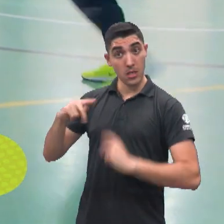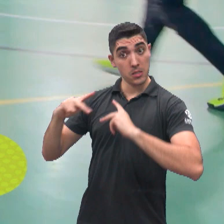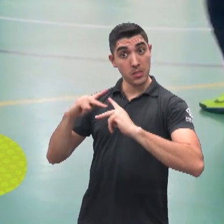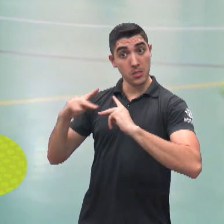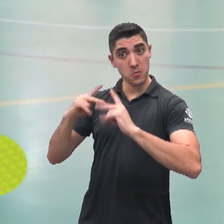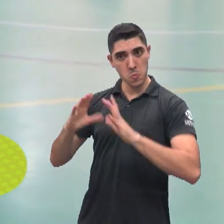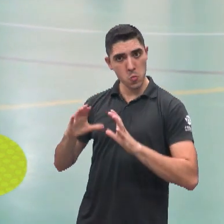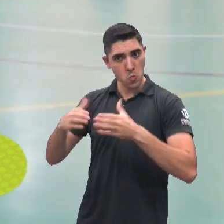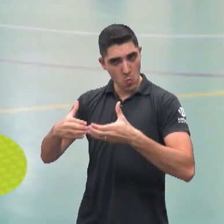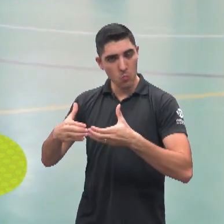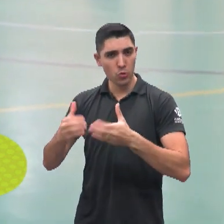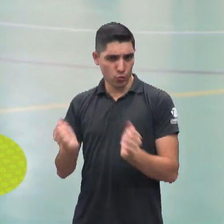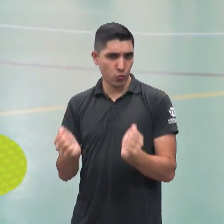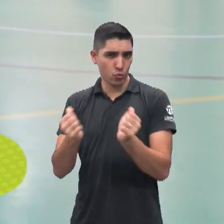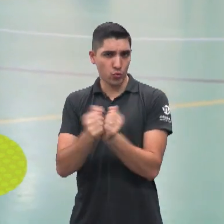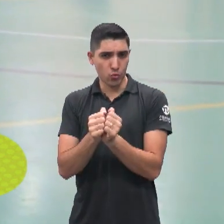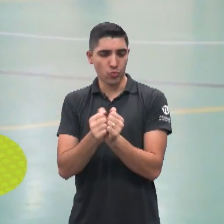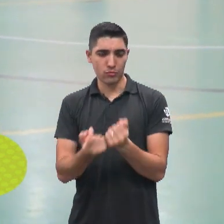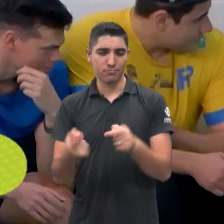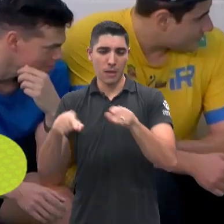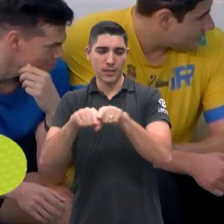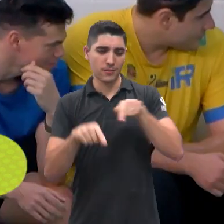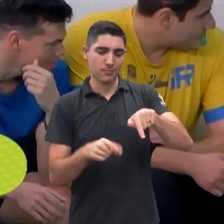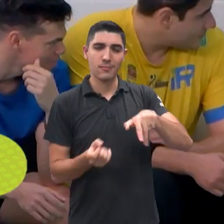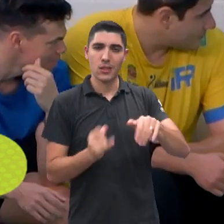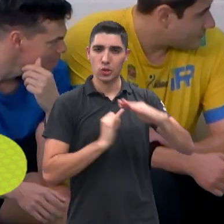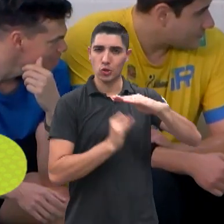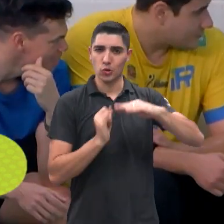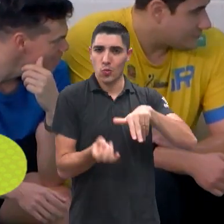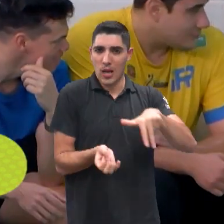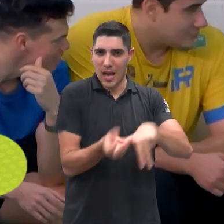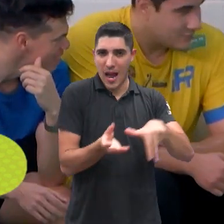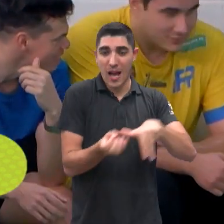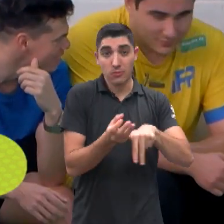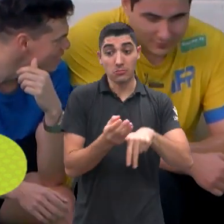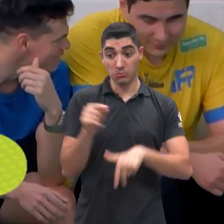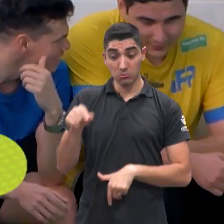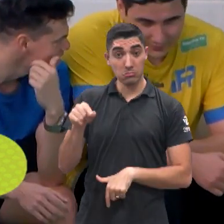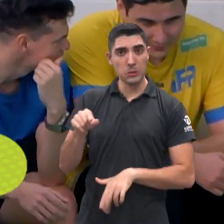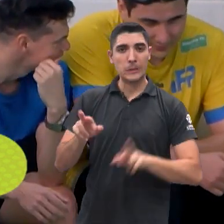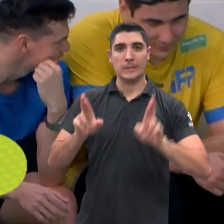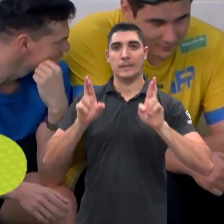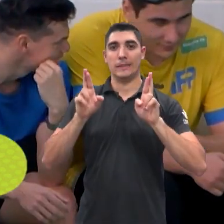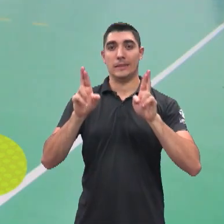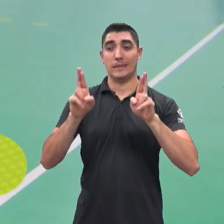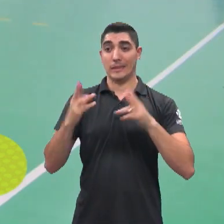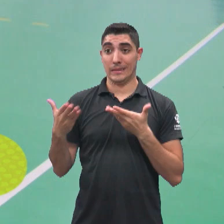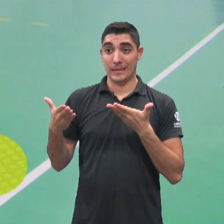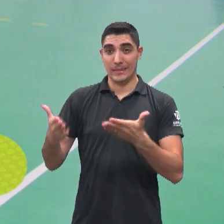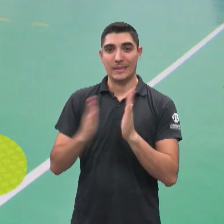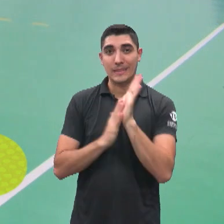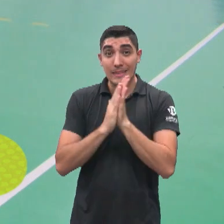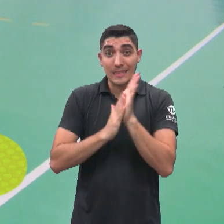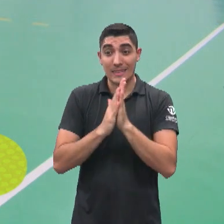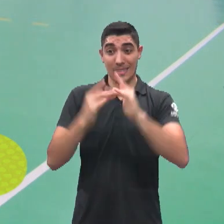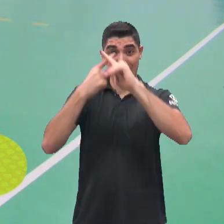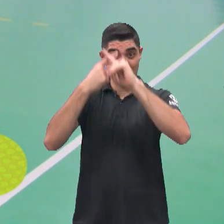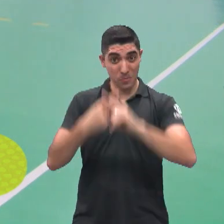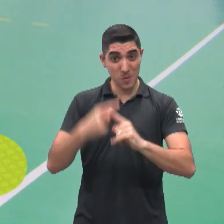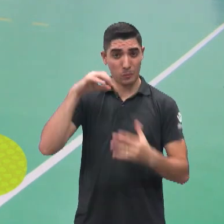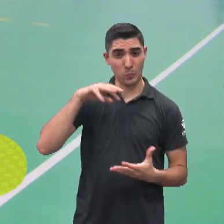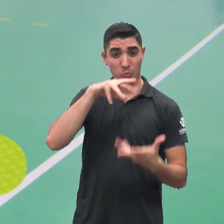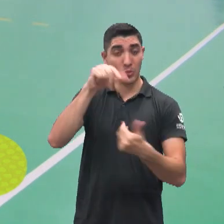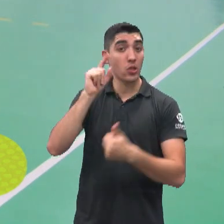em parceria com o Instituto Athlon, está na expectativa para a competição, que acontecerá entre os